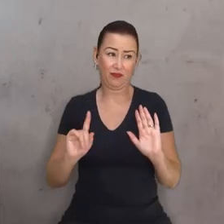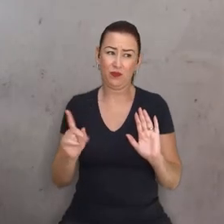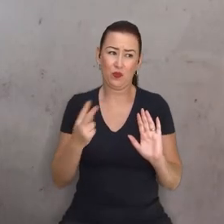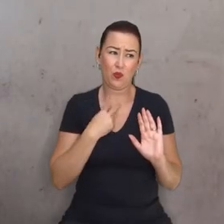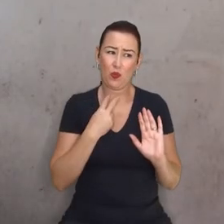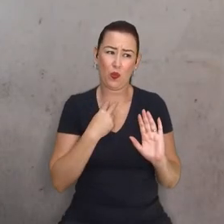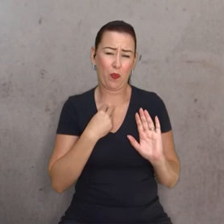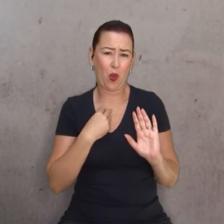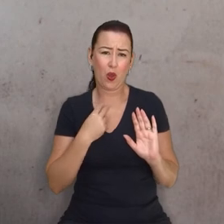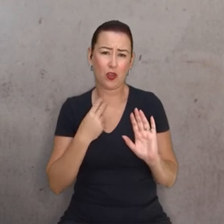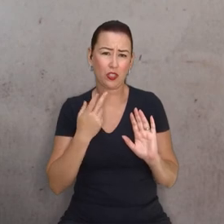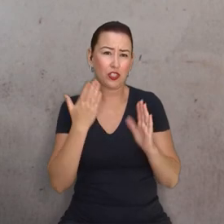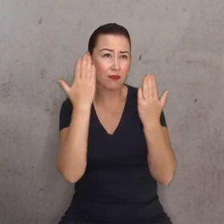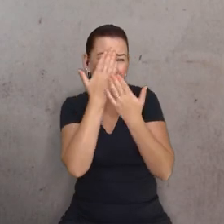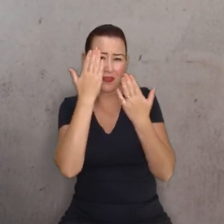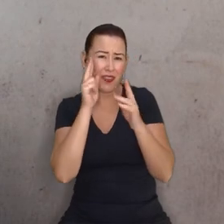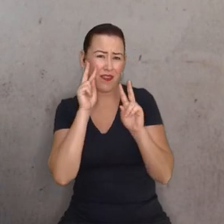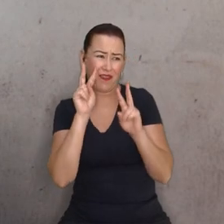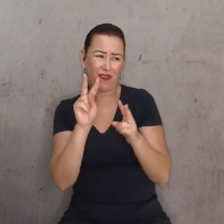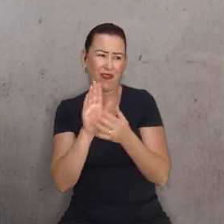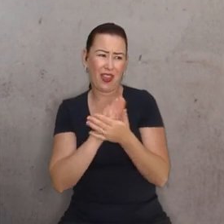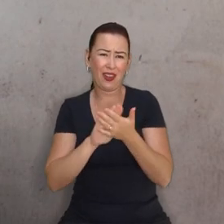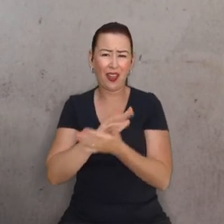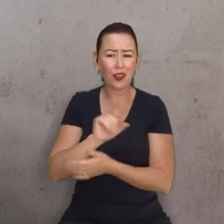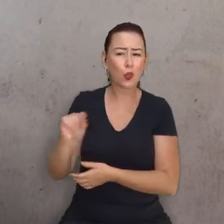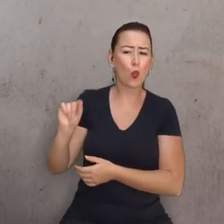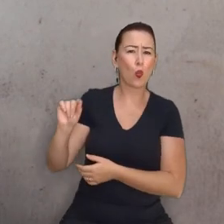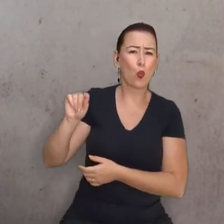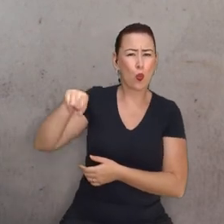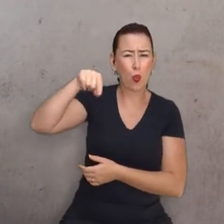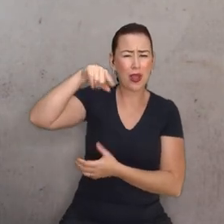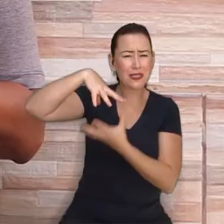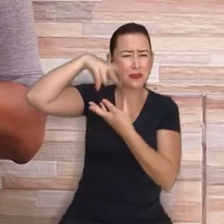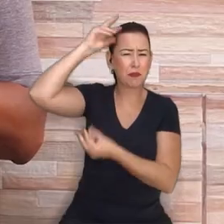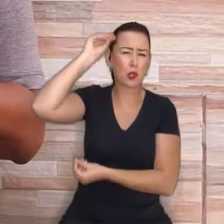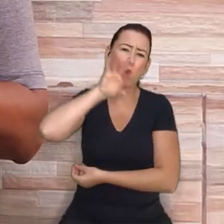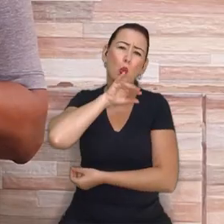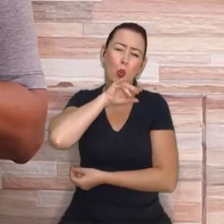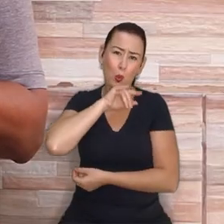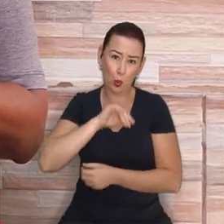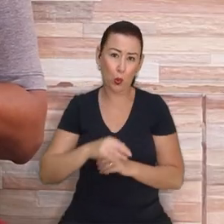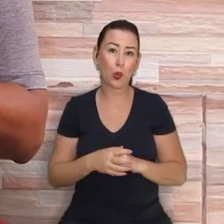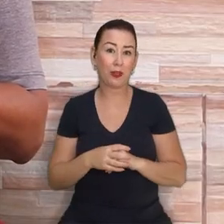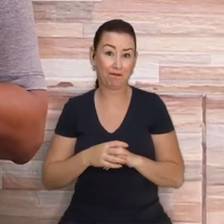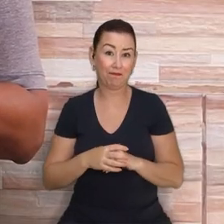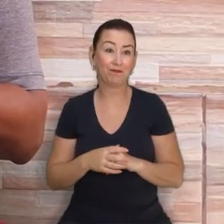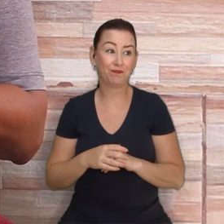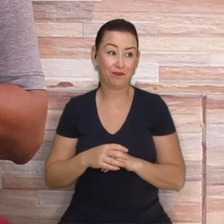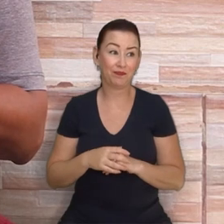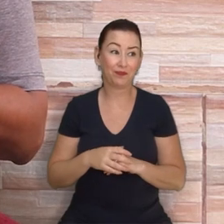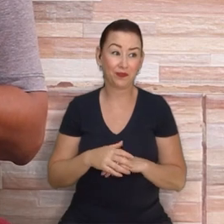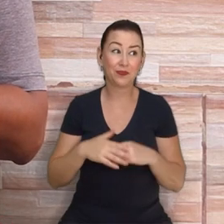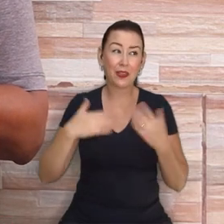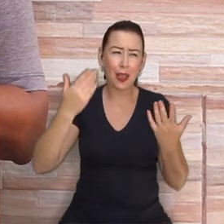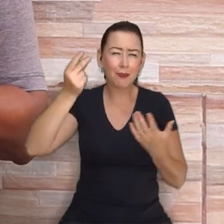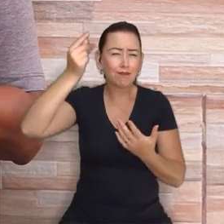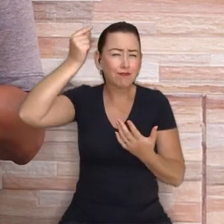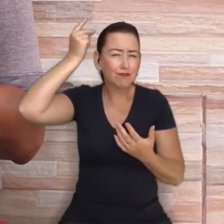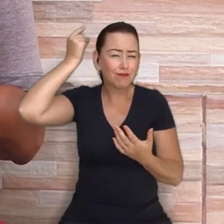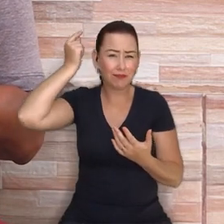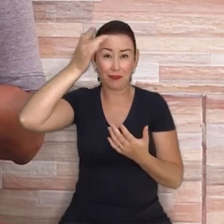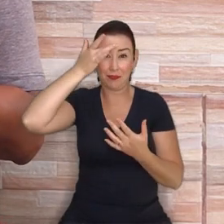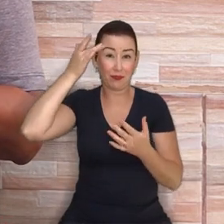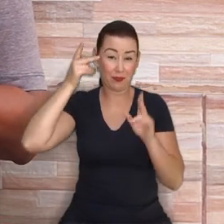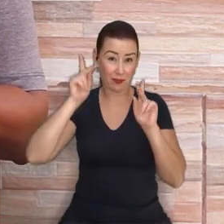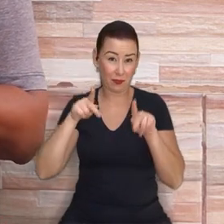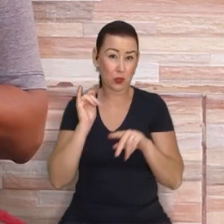Ele não deixa assim as pessoas ver nada. Um espírito ruim. Aí o pessoal contava ali no